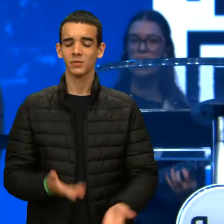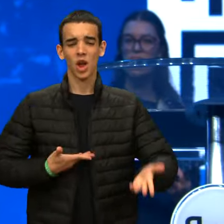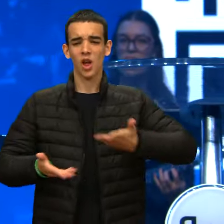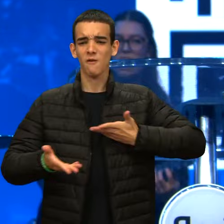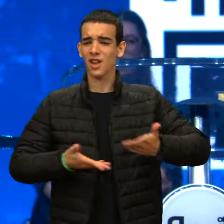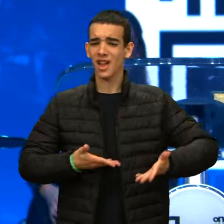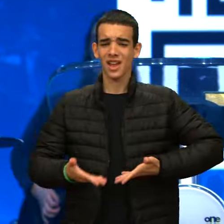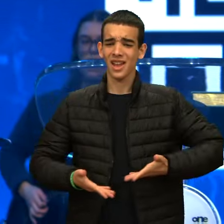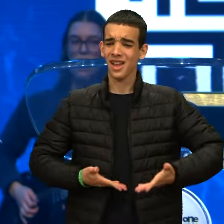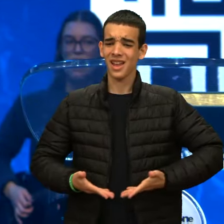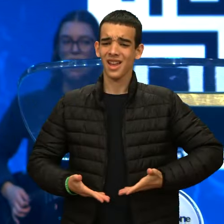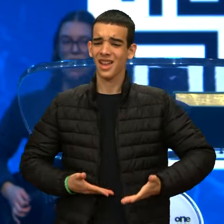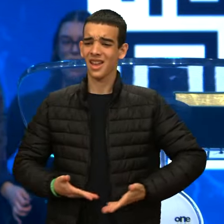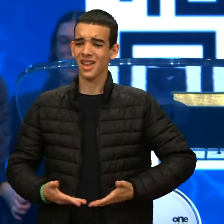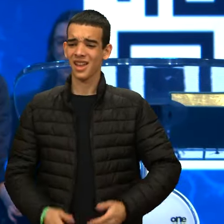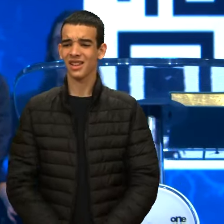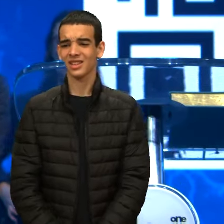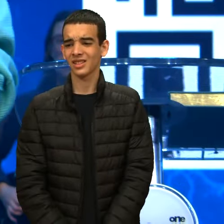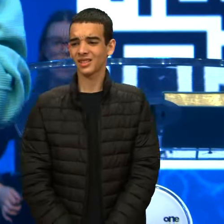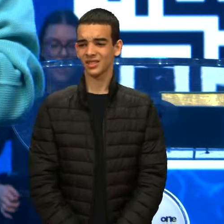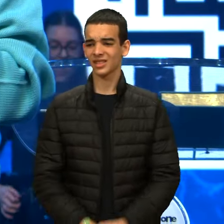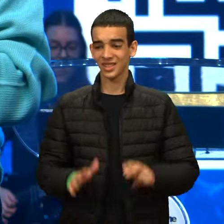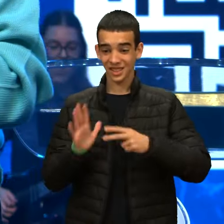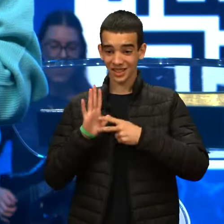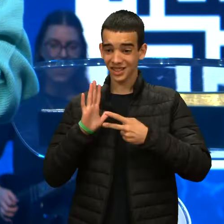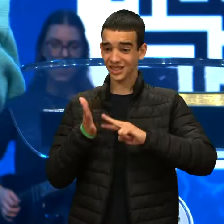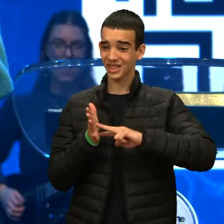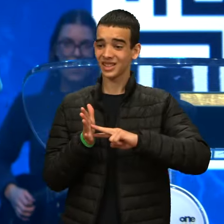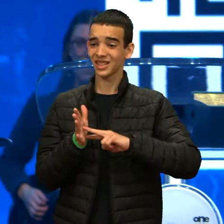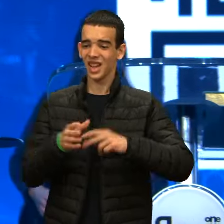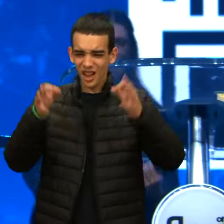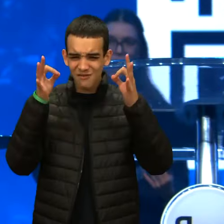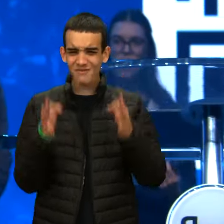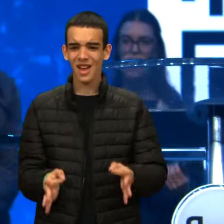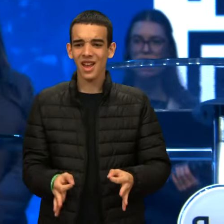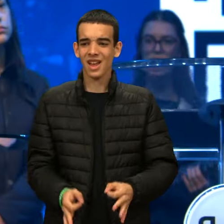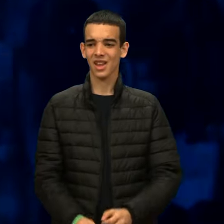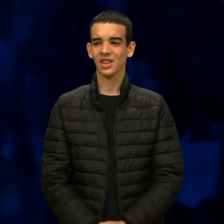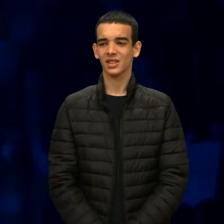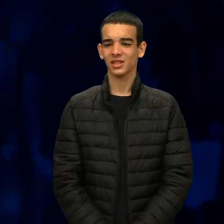sinal de que você é íntegro. Isso não é sinal de que você tem uma vida de